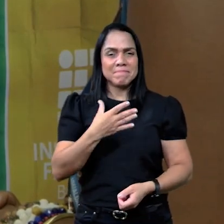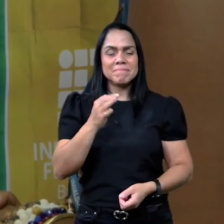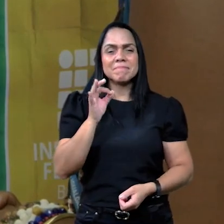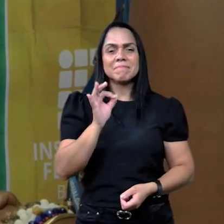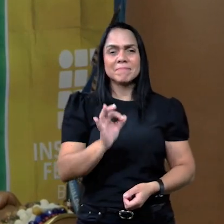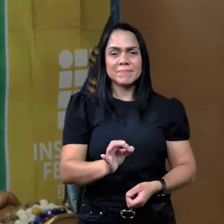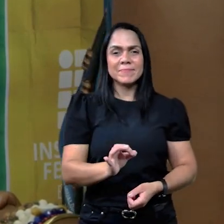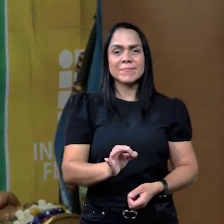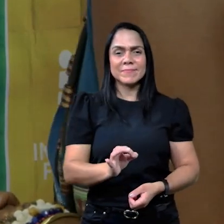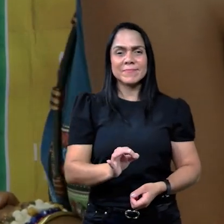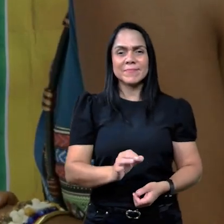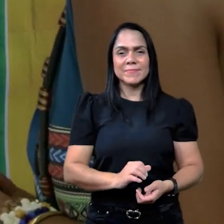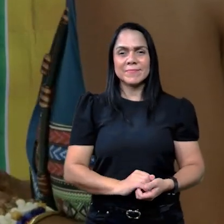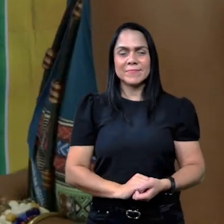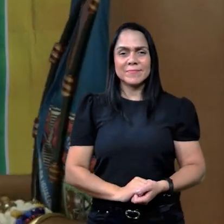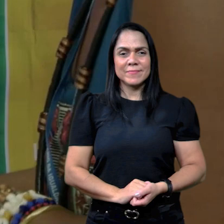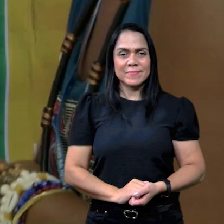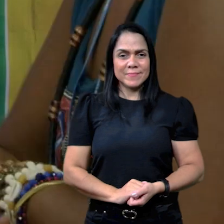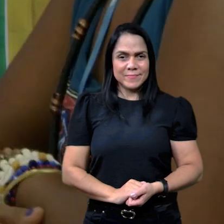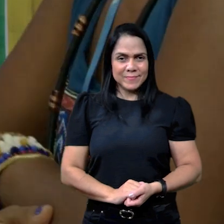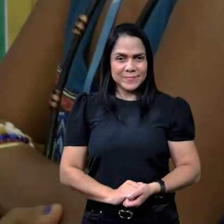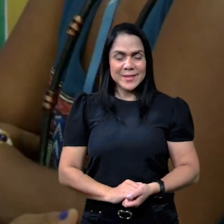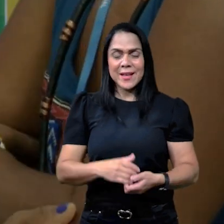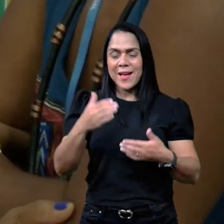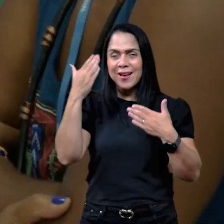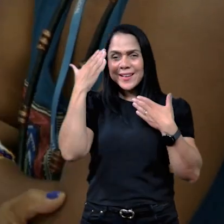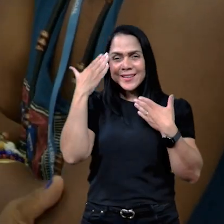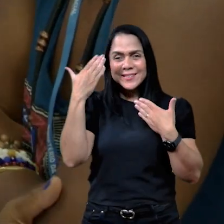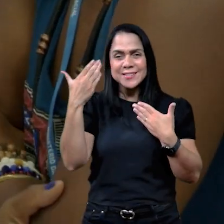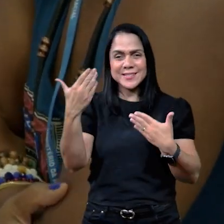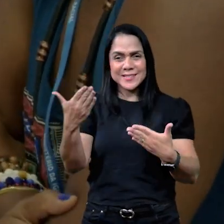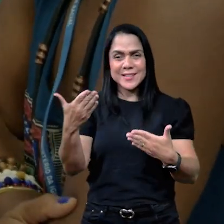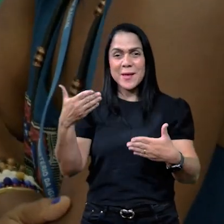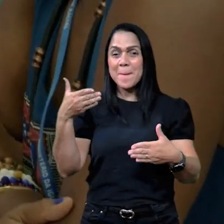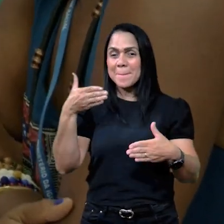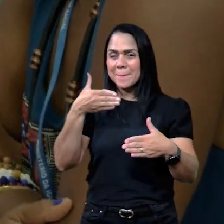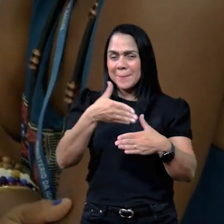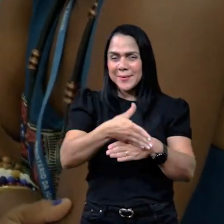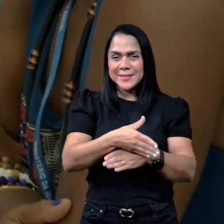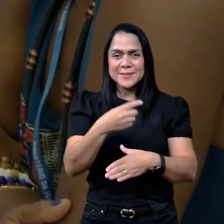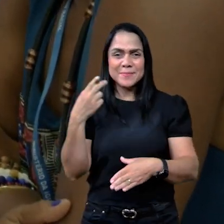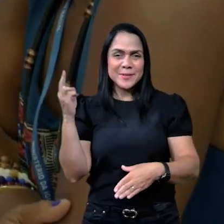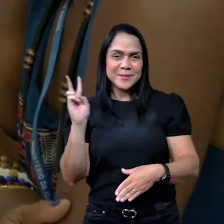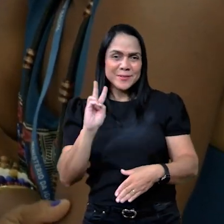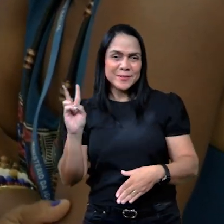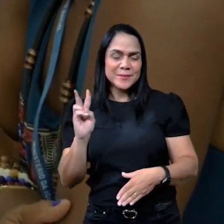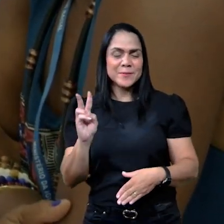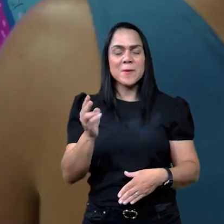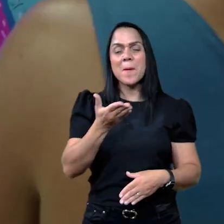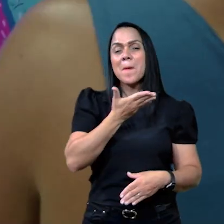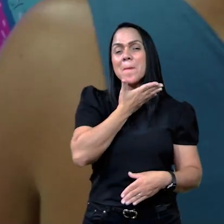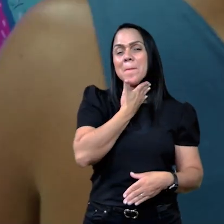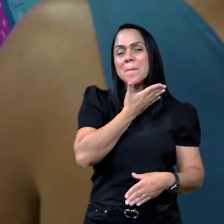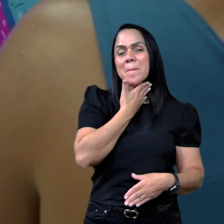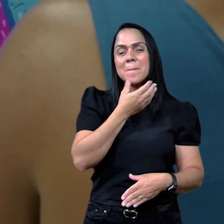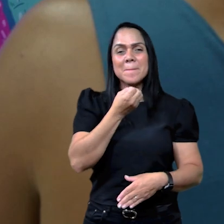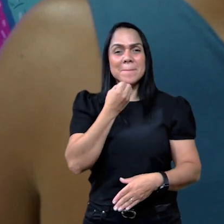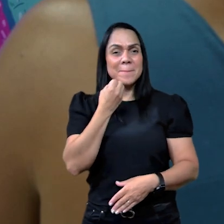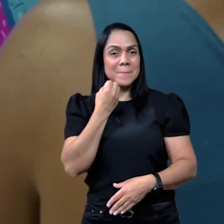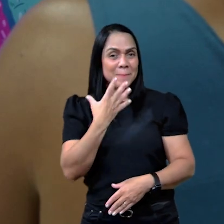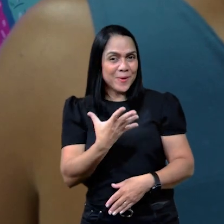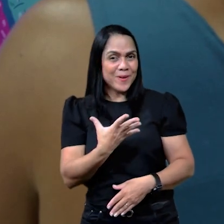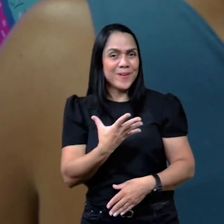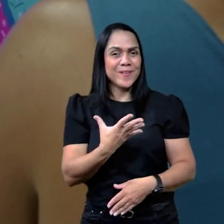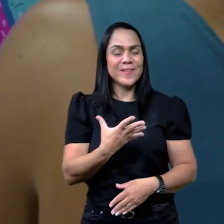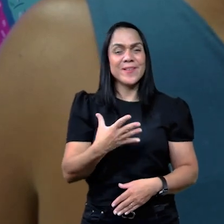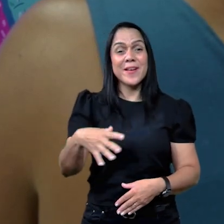Perfeito, meninas. Eu acho que foi. Eu queria muito agradecer a participação de vocês. Foi um papo realmente muito